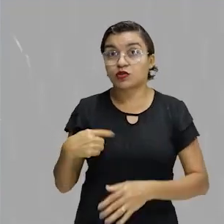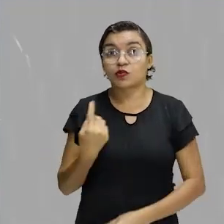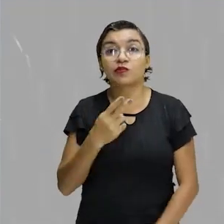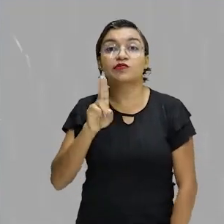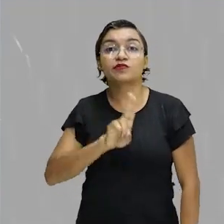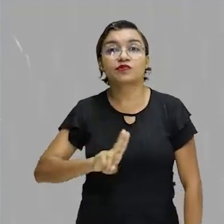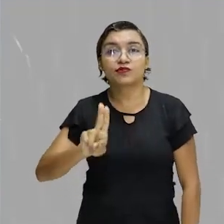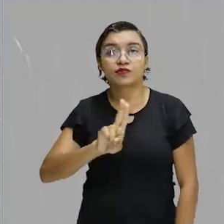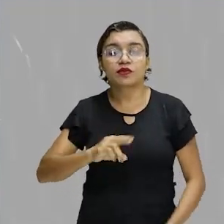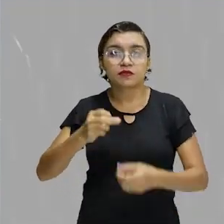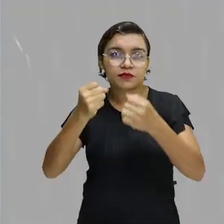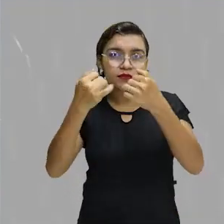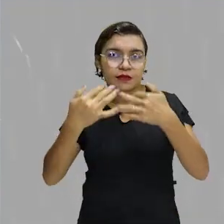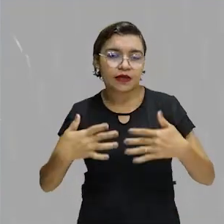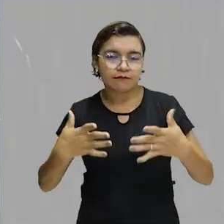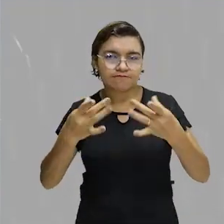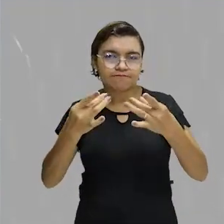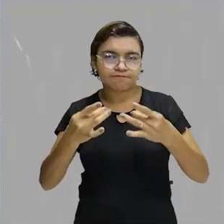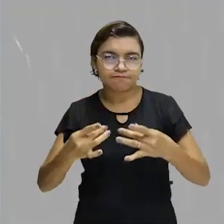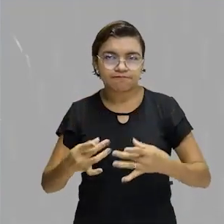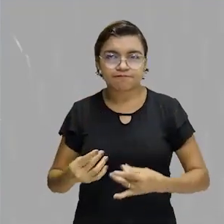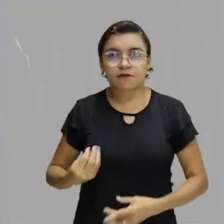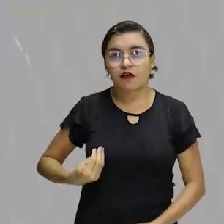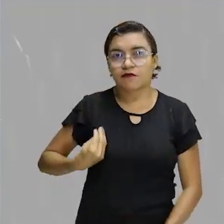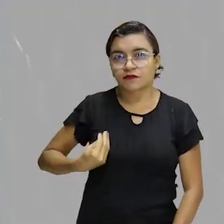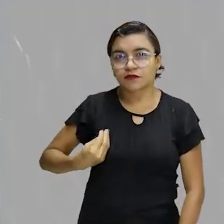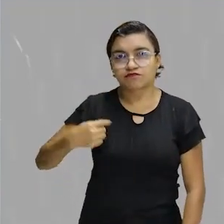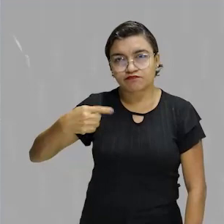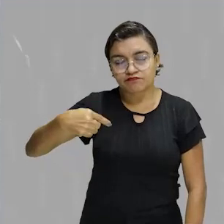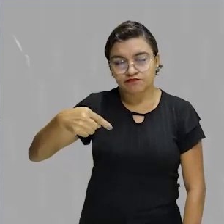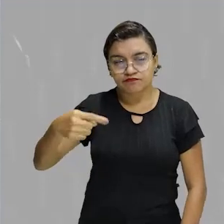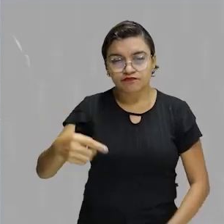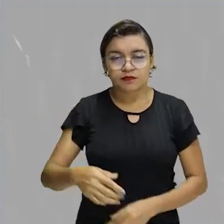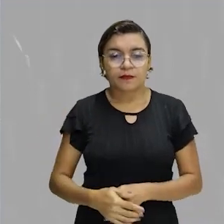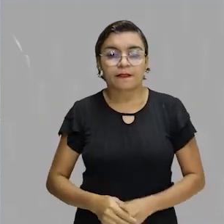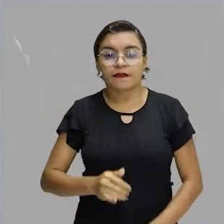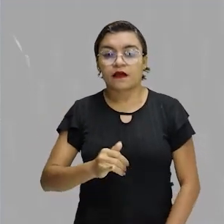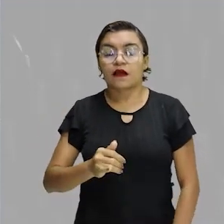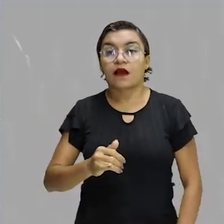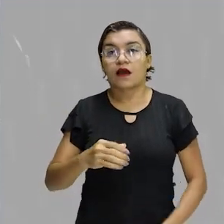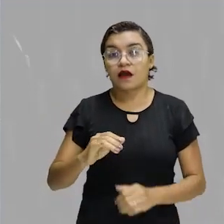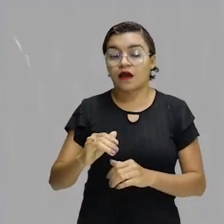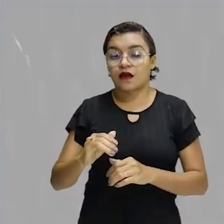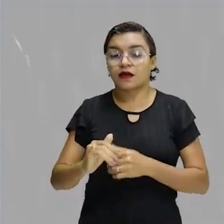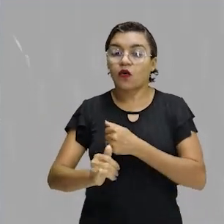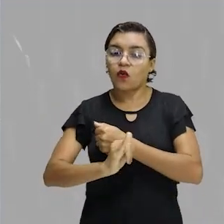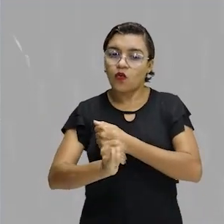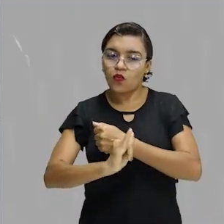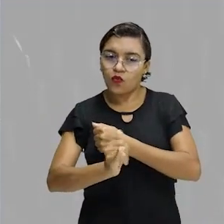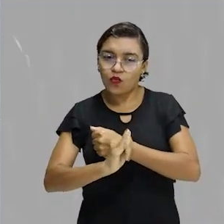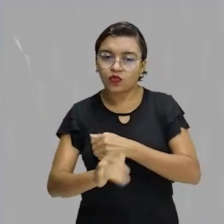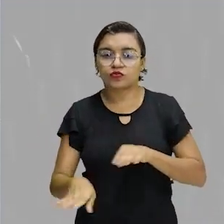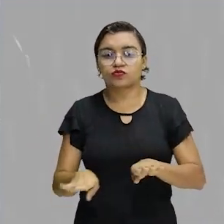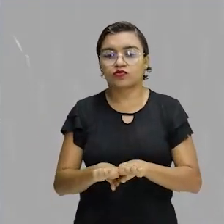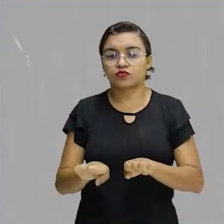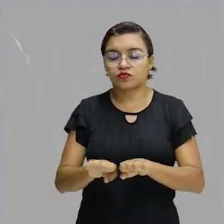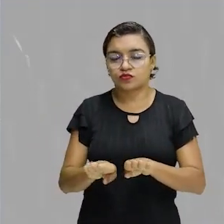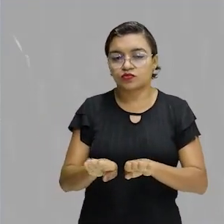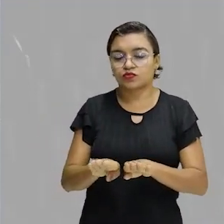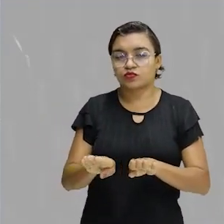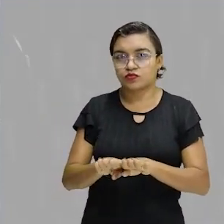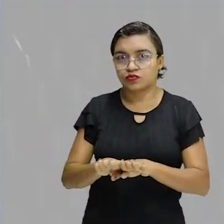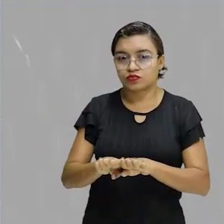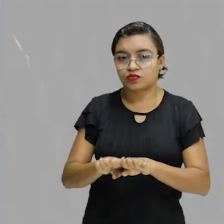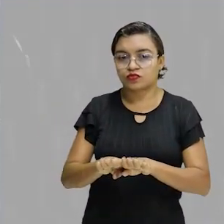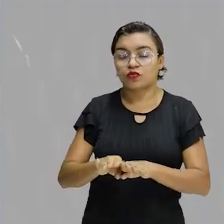usamos para falar ou descrever rotina. Os contos, crônicas e o diário. Tá? E aí,